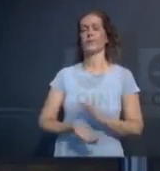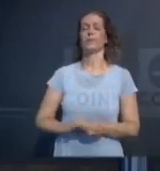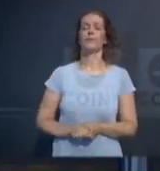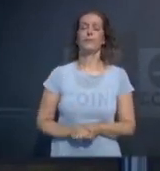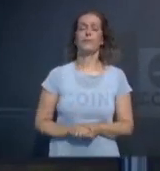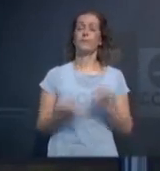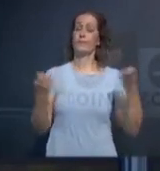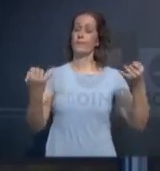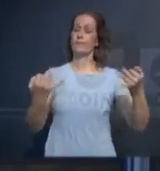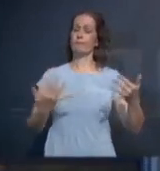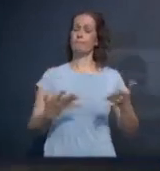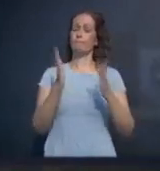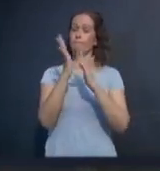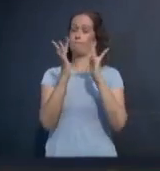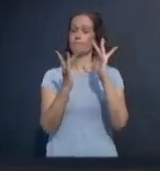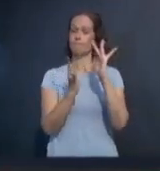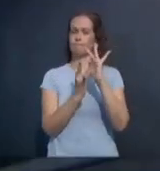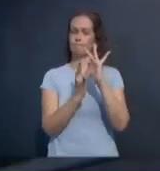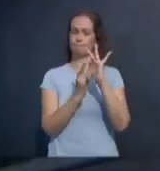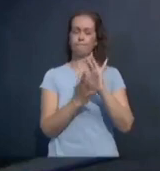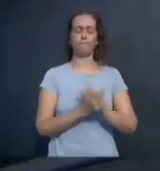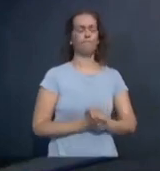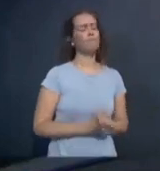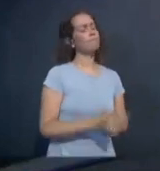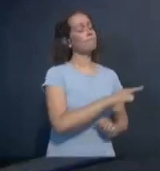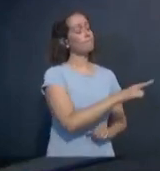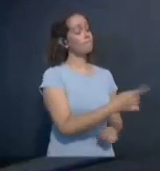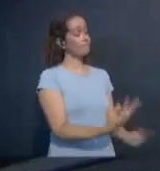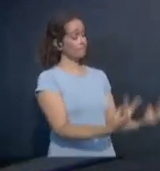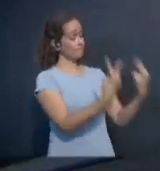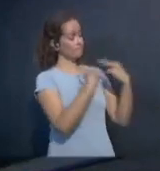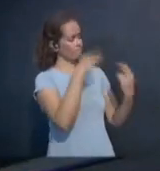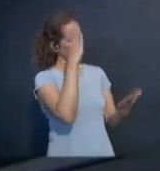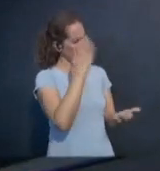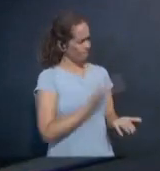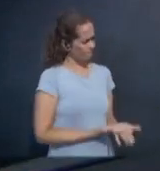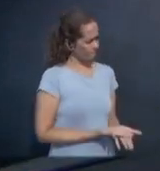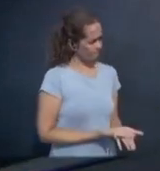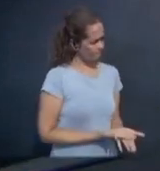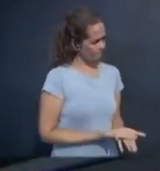29. Disse-lhe Jesus: porque me viste, crede?